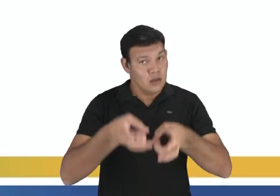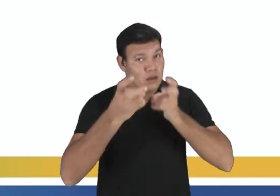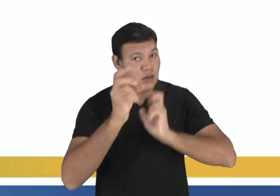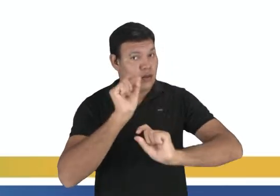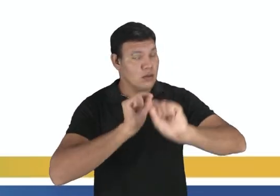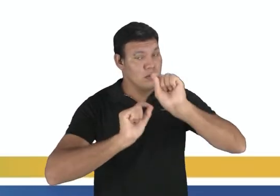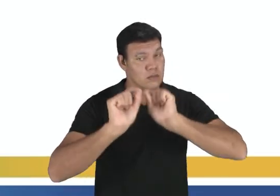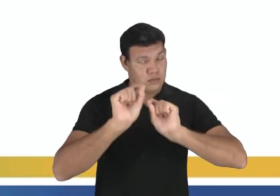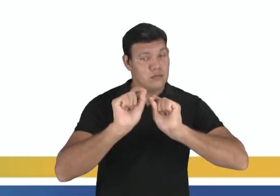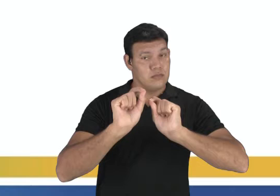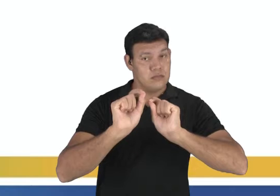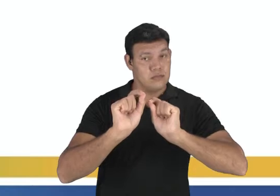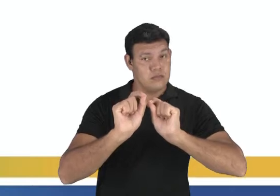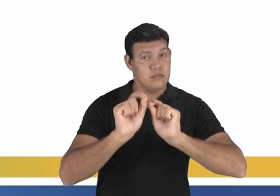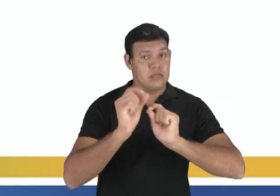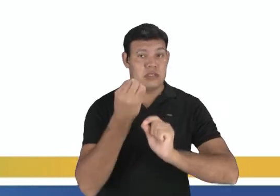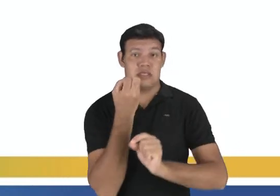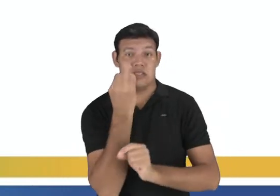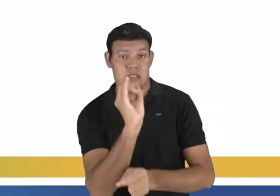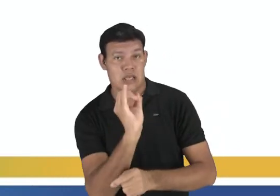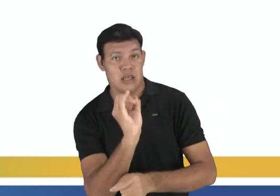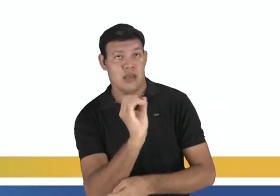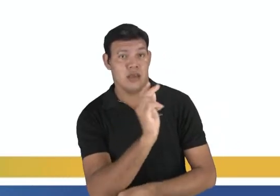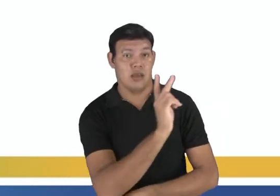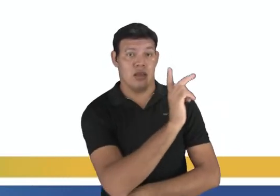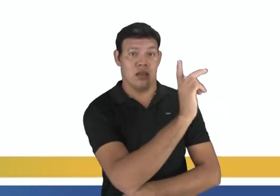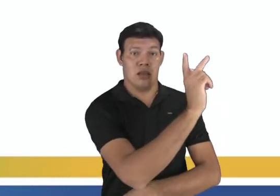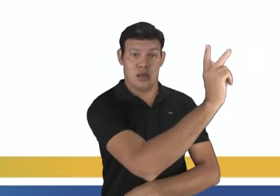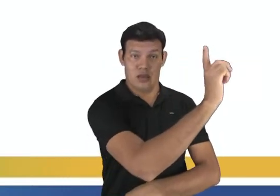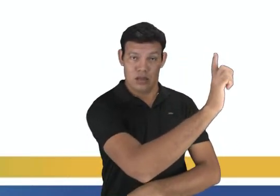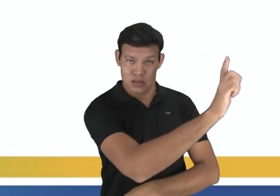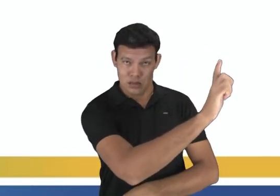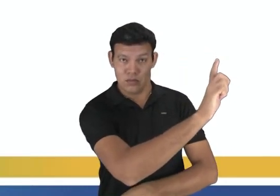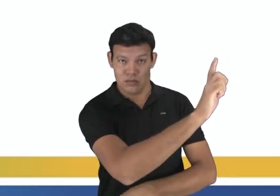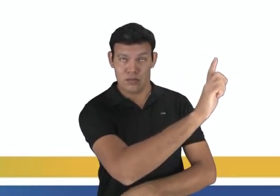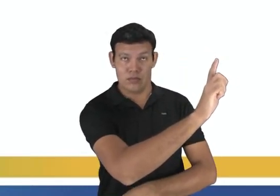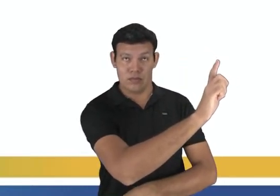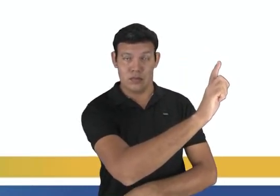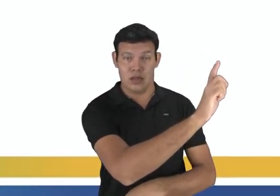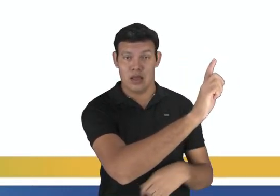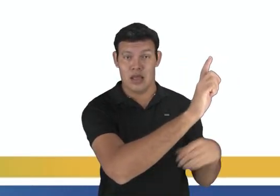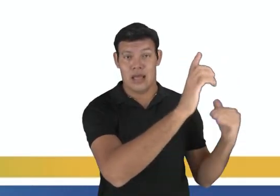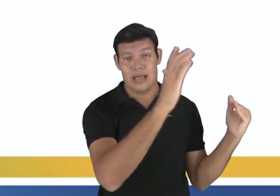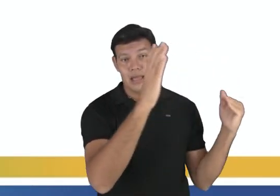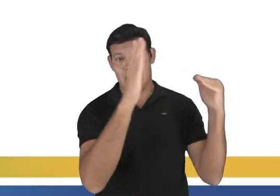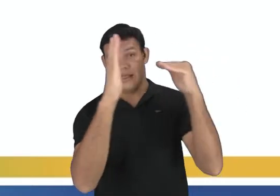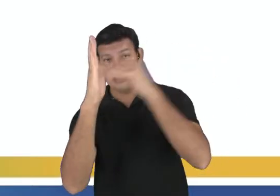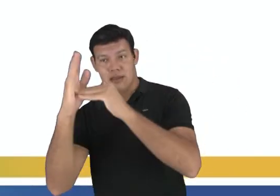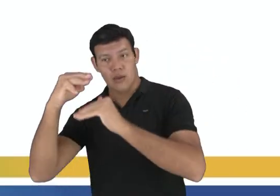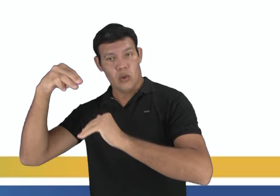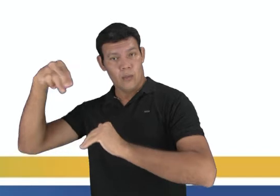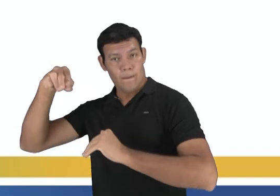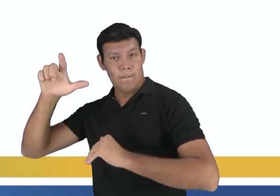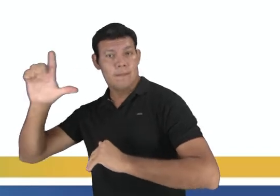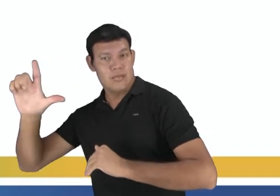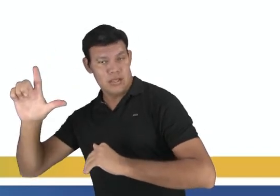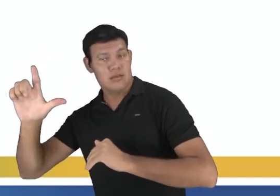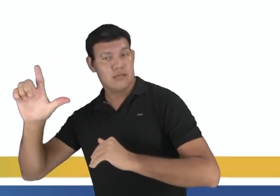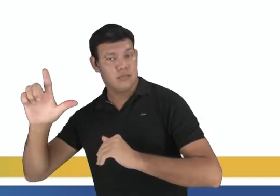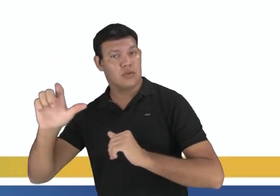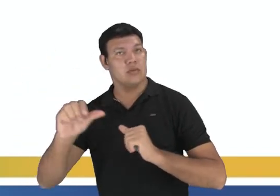percebo que para eu sair de quilolitro para mililitro, nós vamos andar para a direita. E aí